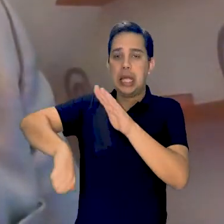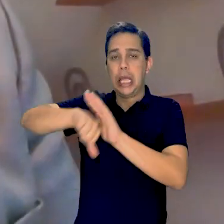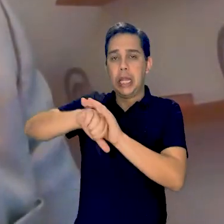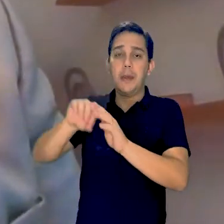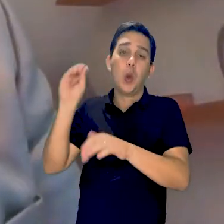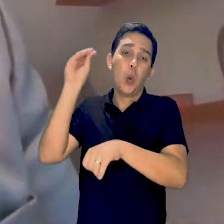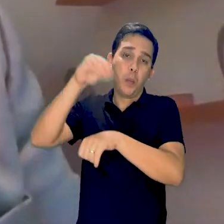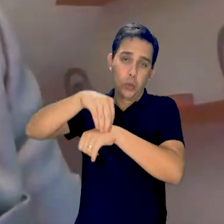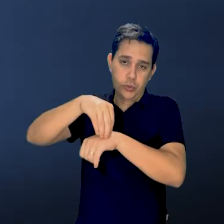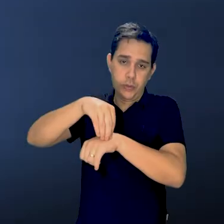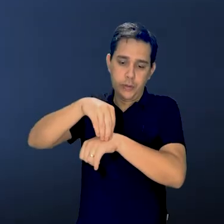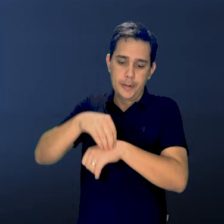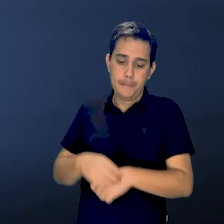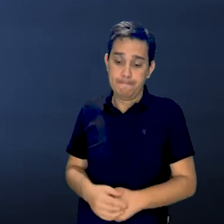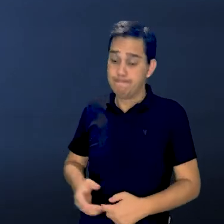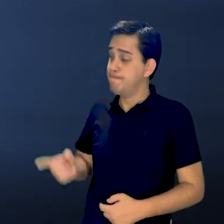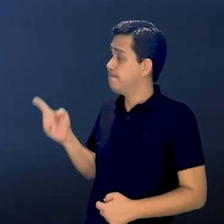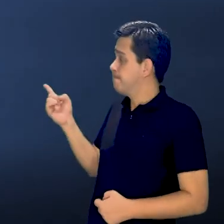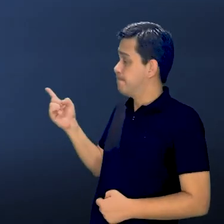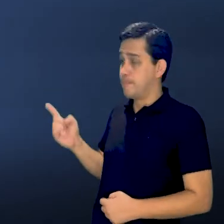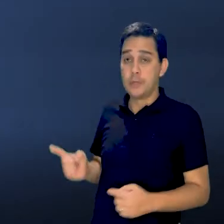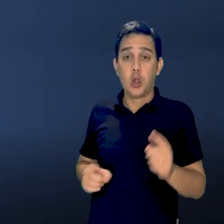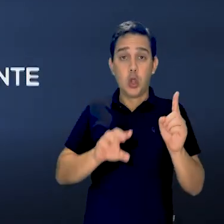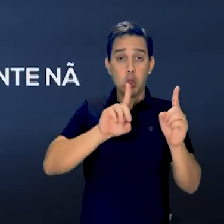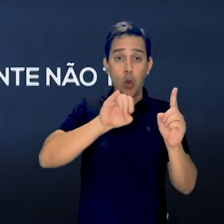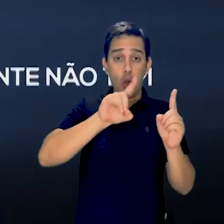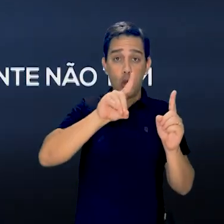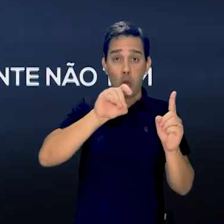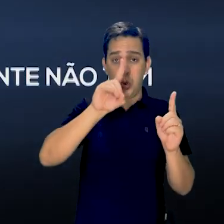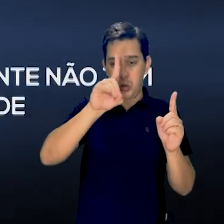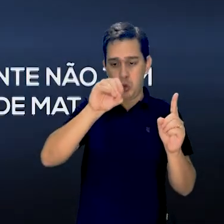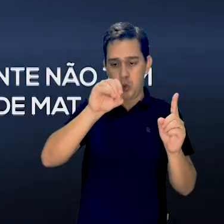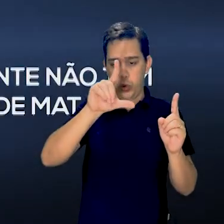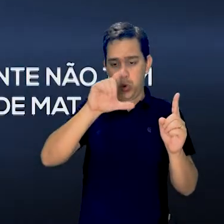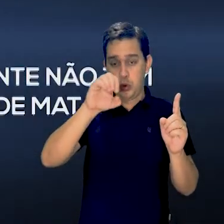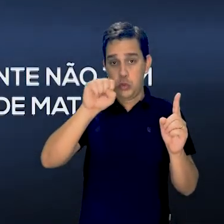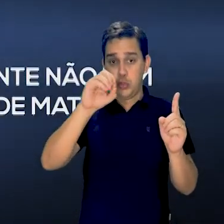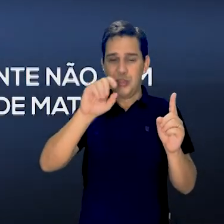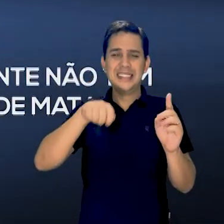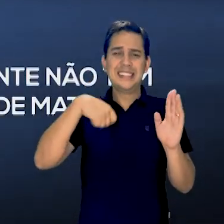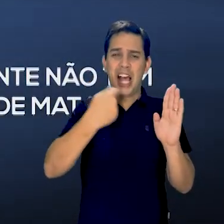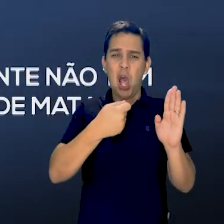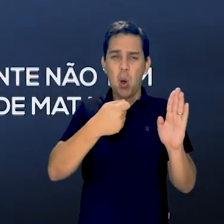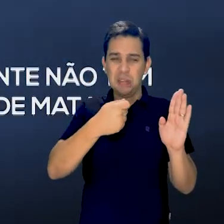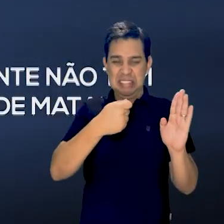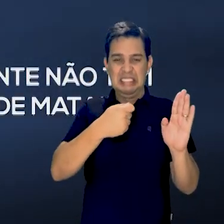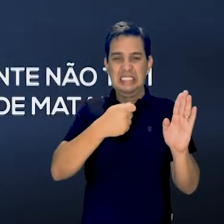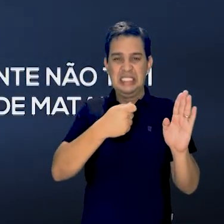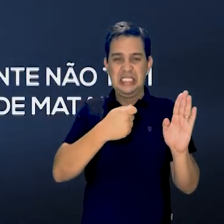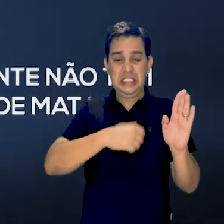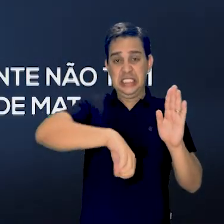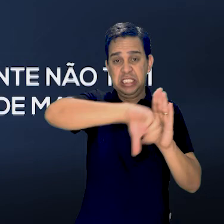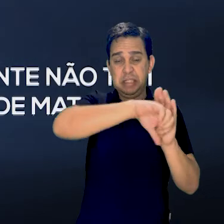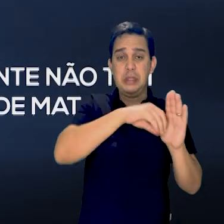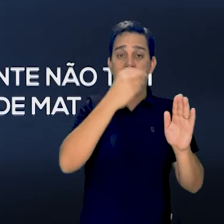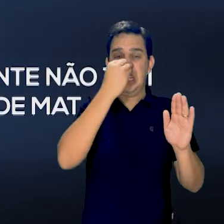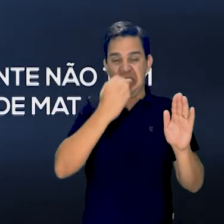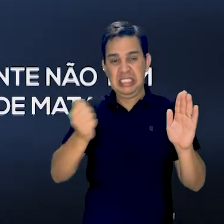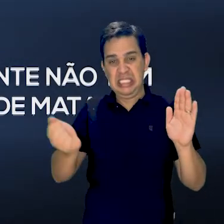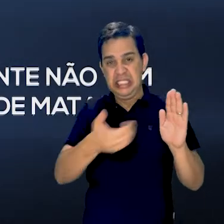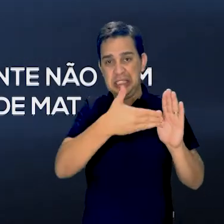pelo homicídio não doloso e sim culposo. A culpa, de uma maneira assim